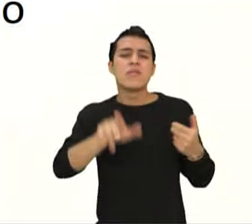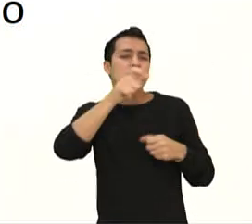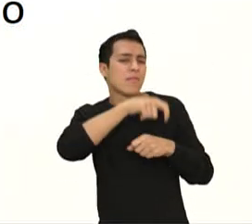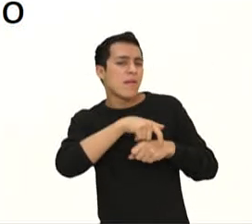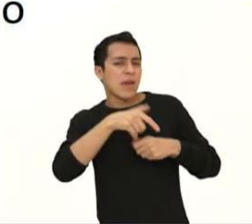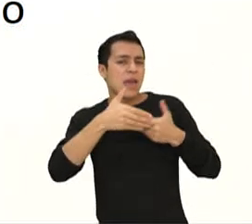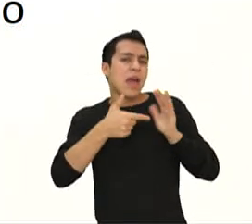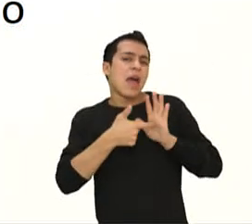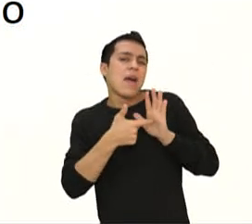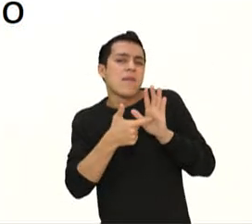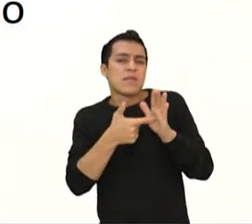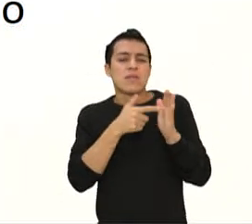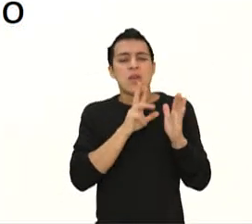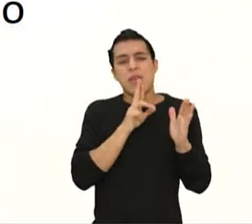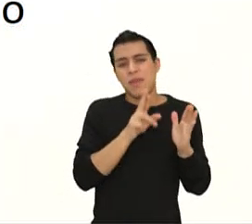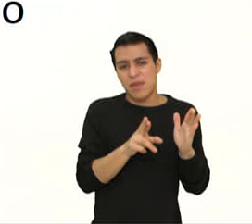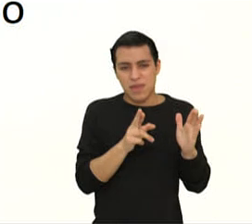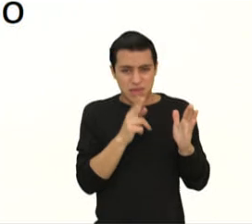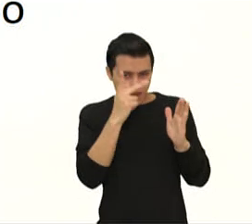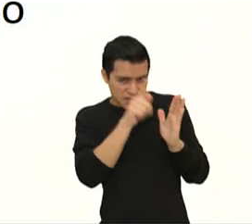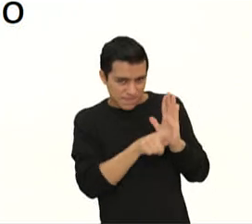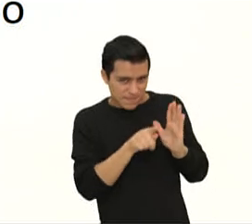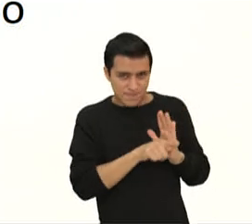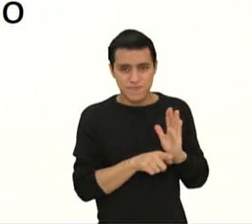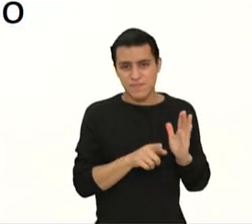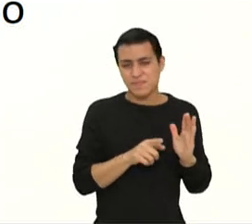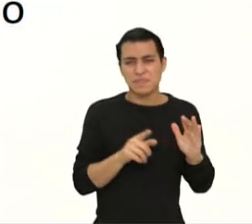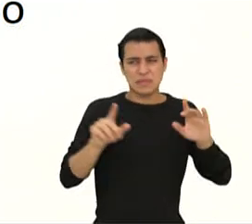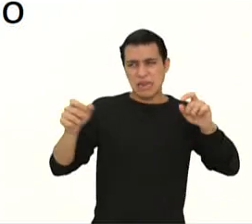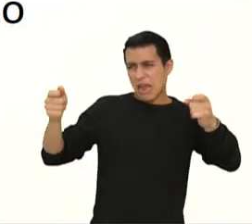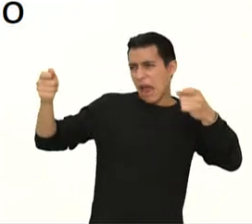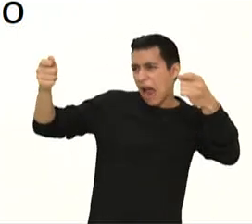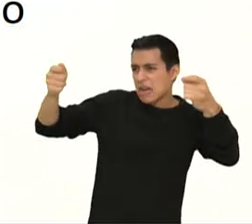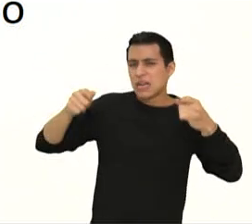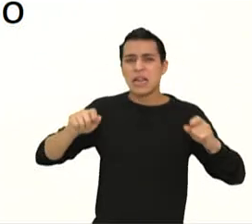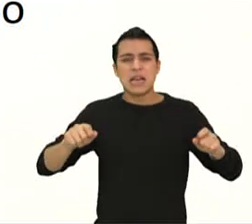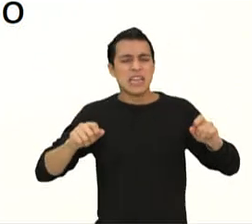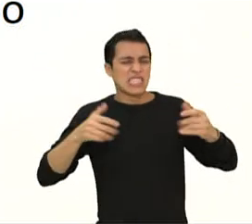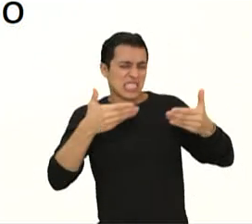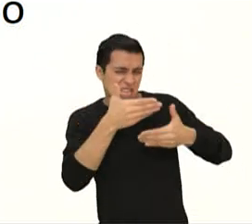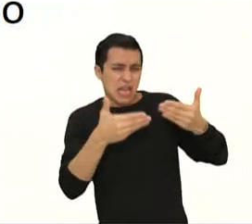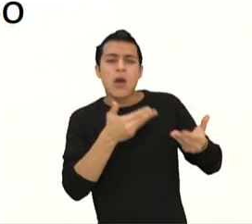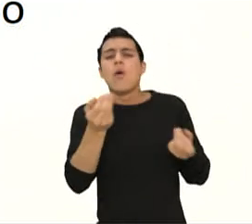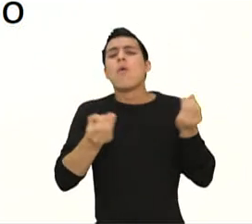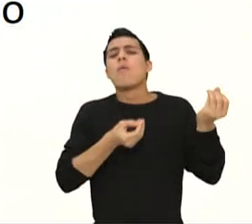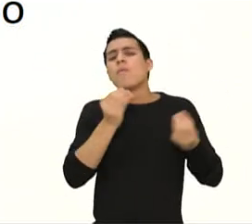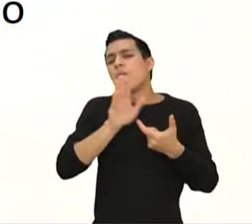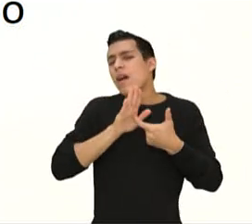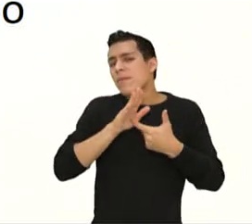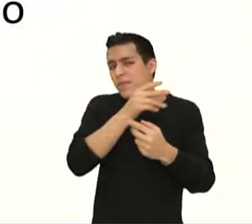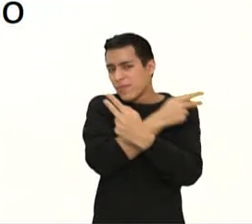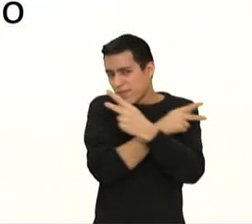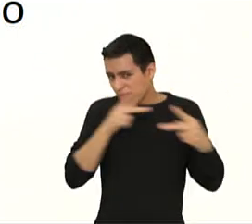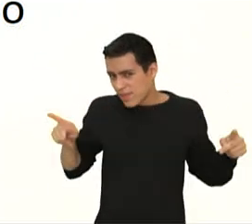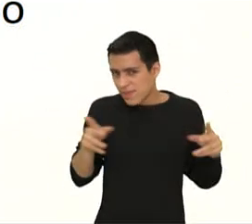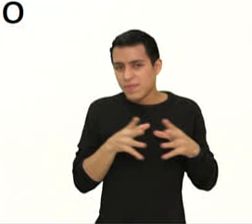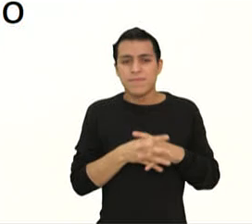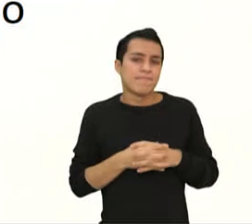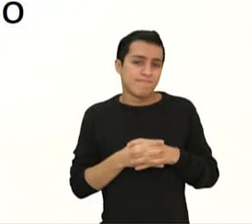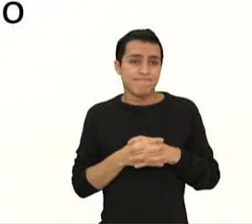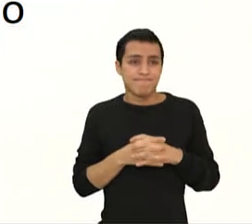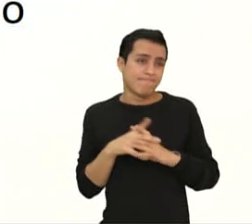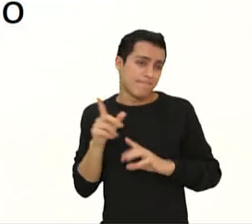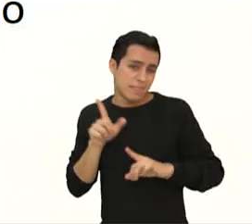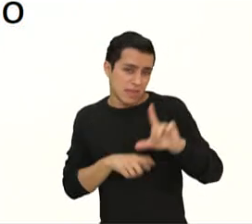momento de apresentar os resultados da enquete, cartazes, slides, como você vai realizar essa apresentação. Letra